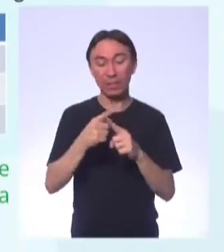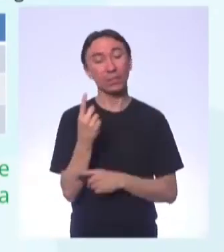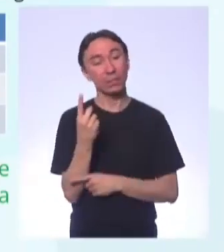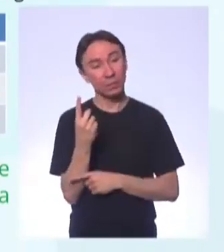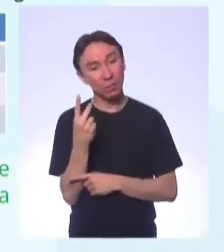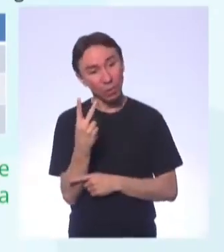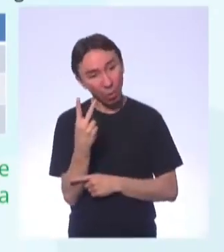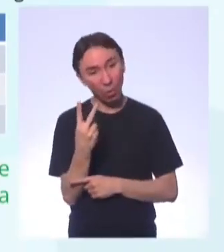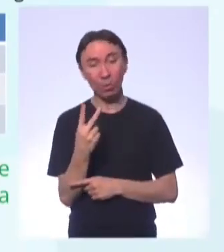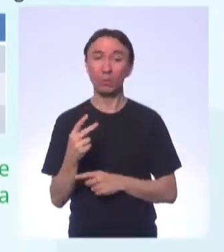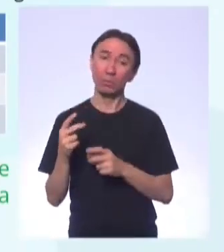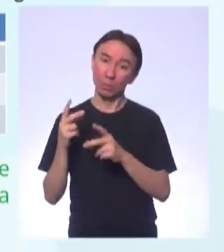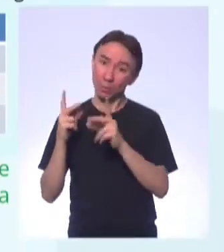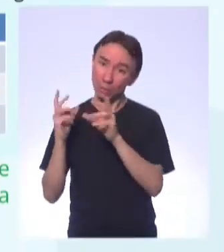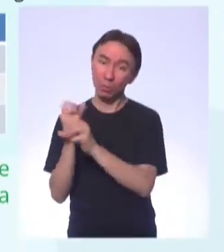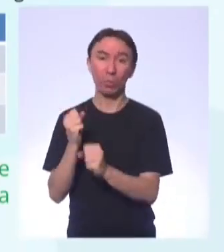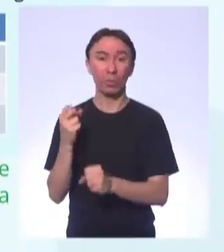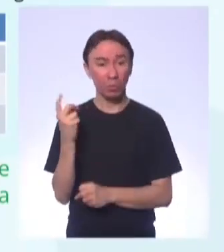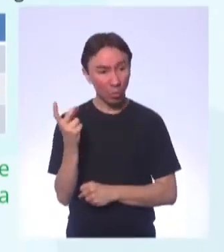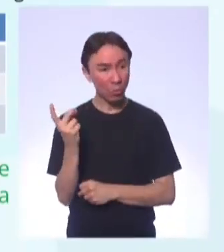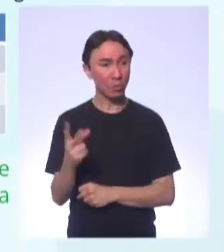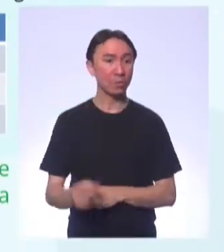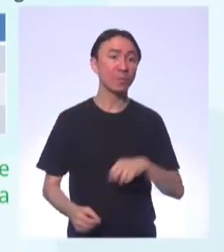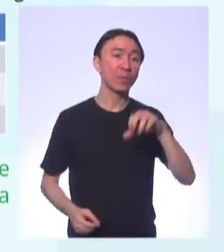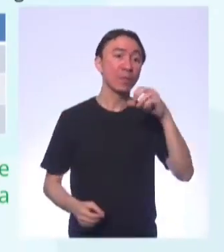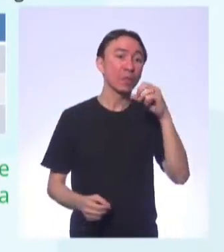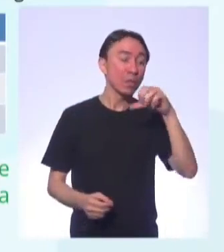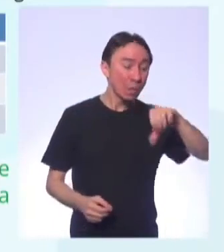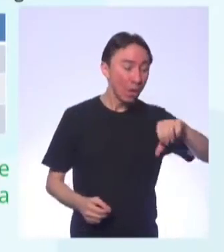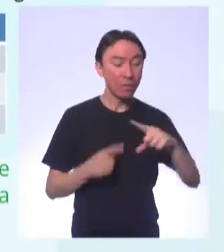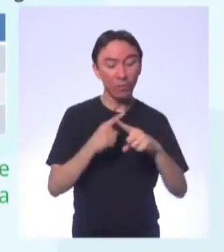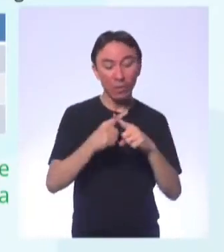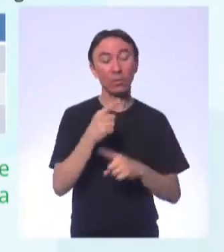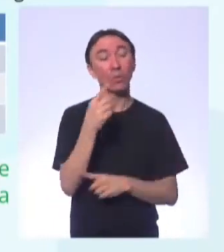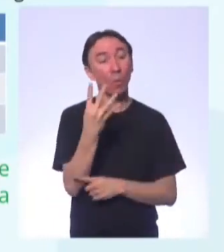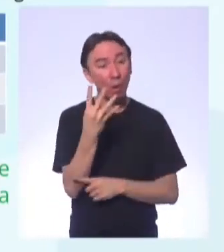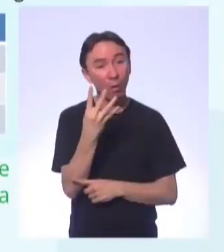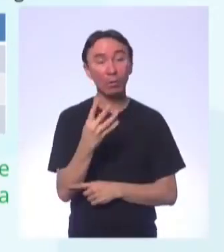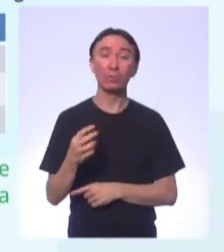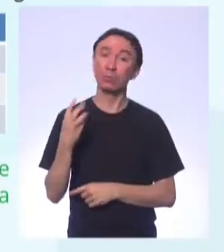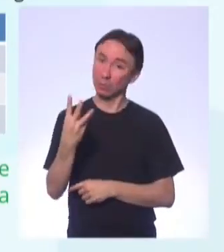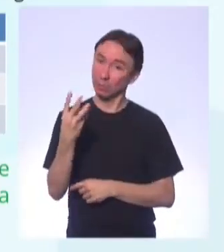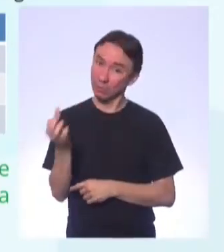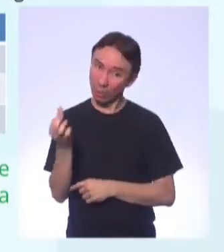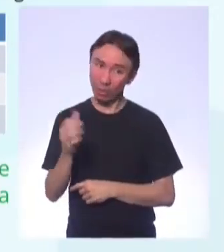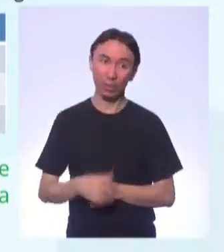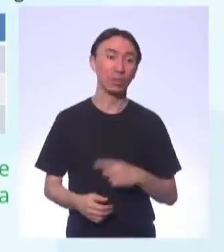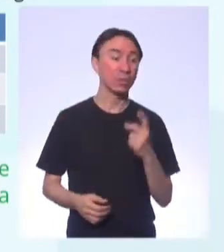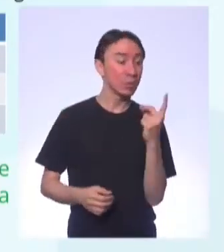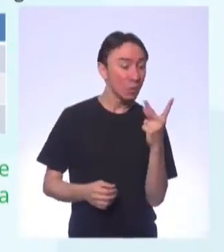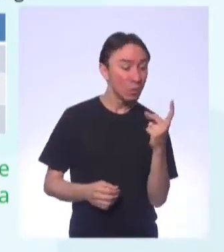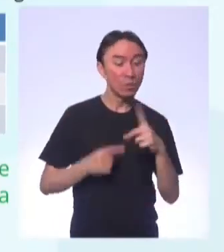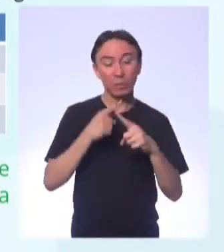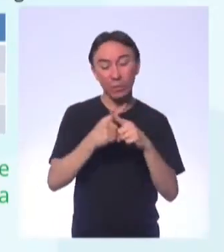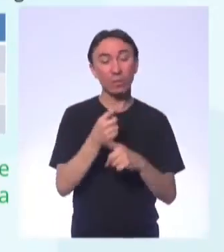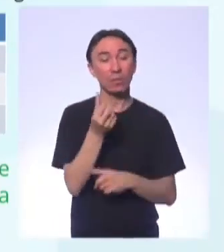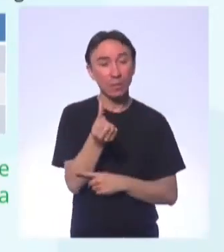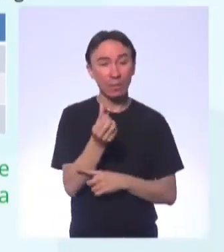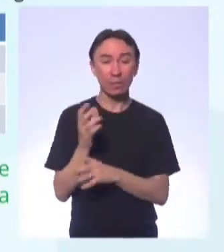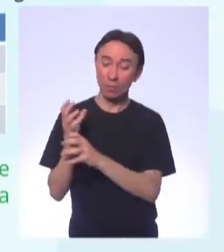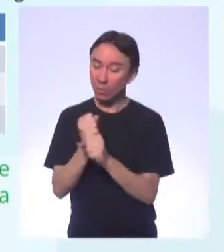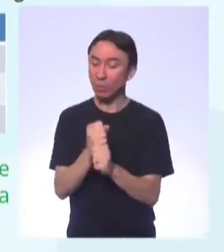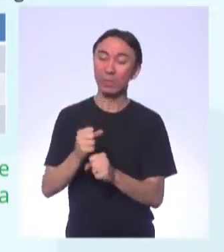da 12/9 X4 aqui da 36/12 X6 da